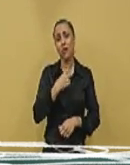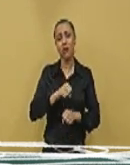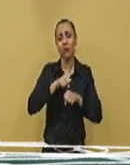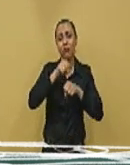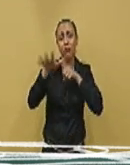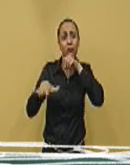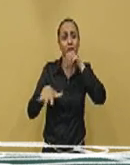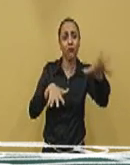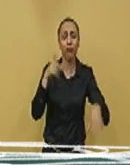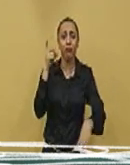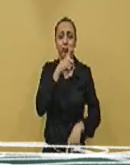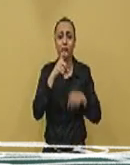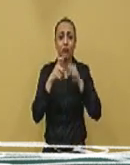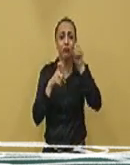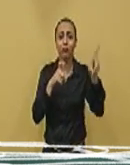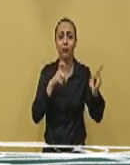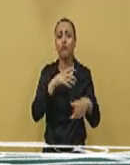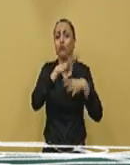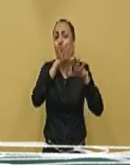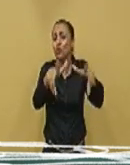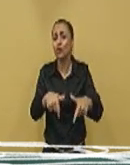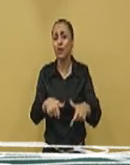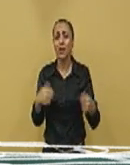Vamos ter um alto nível